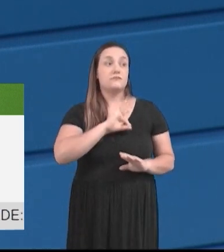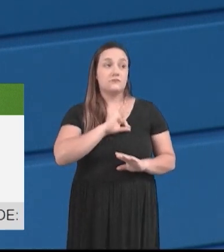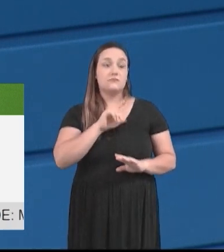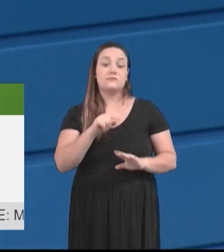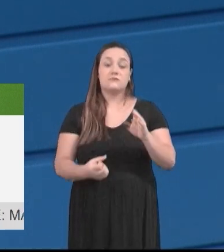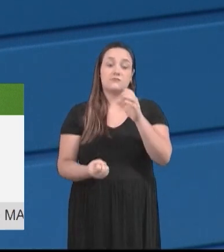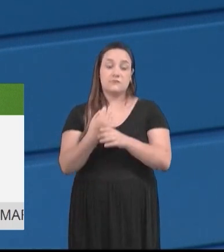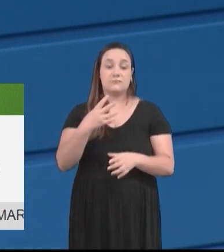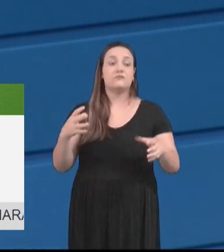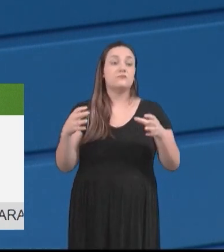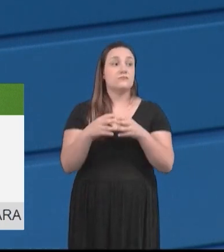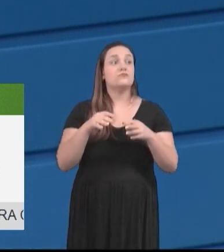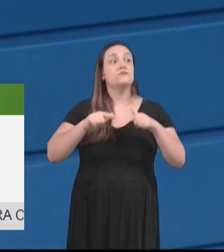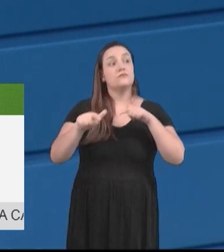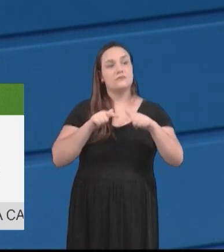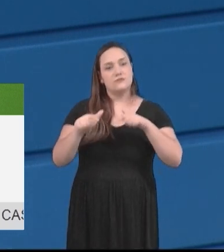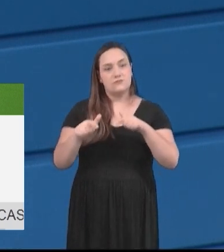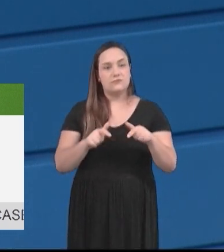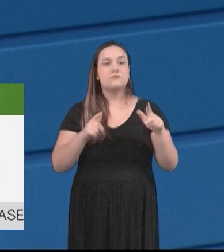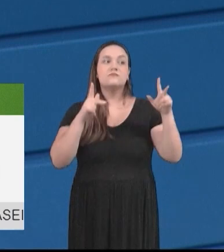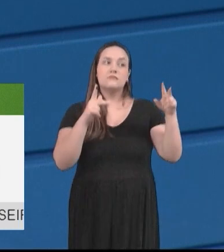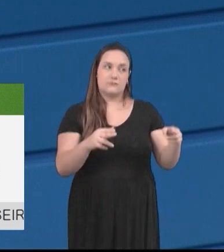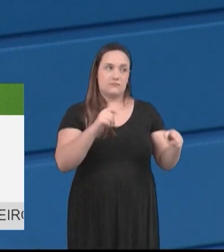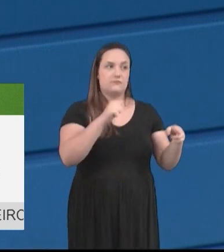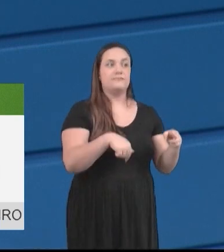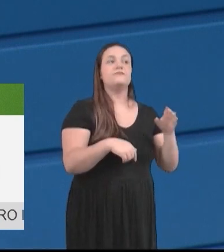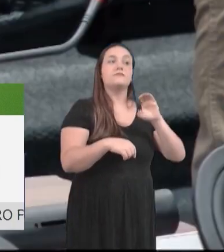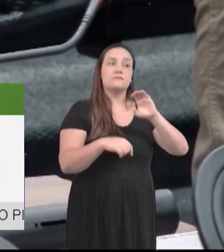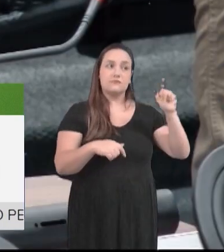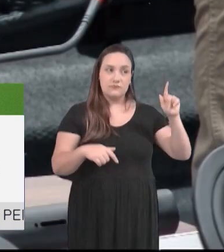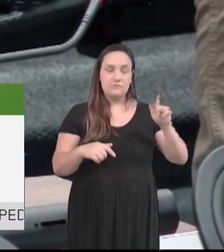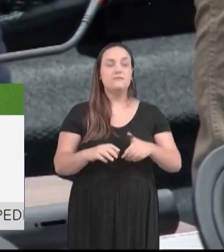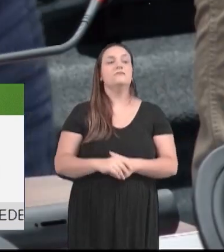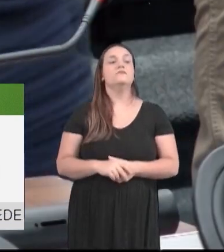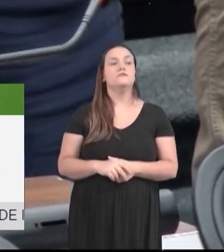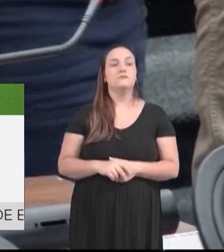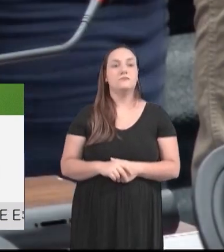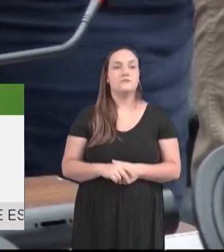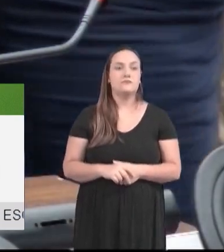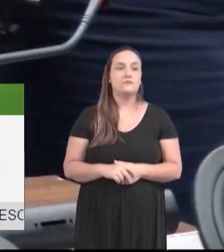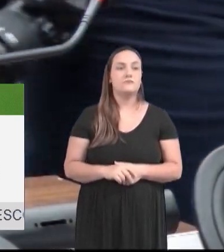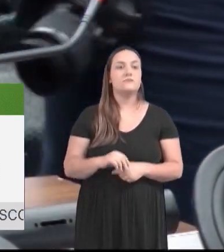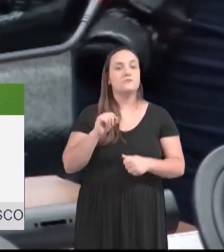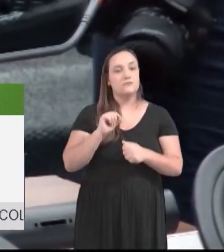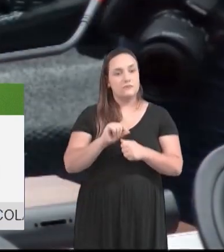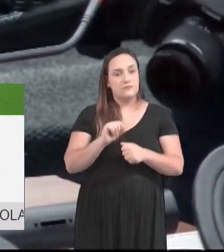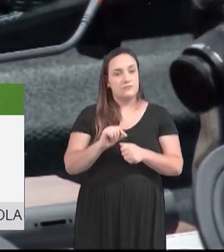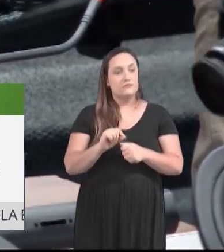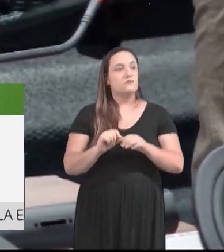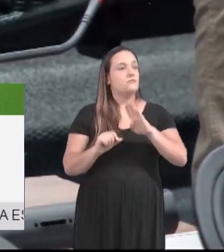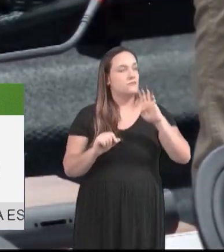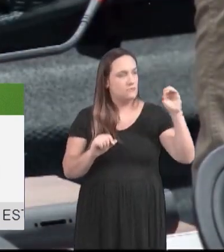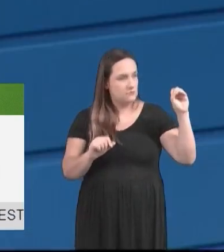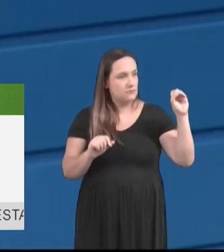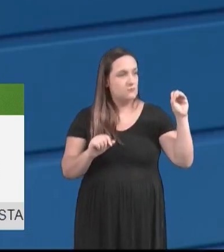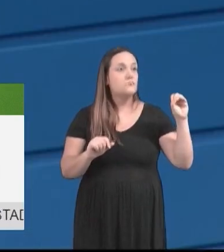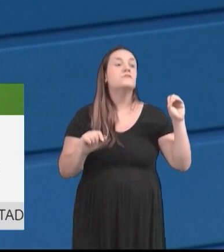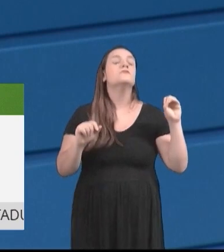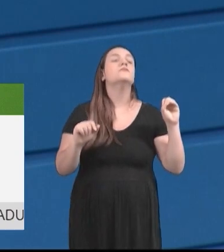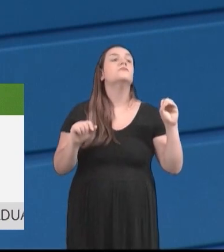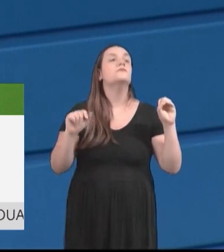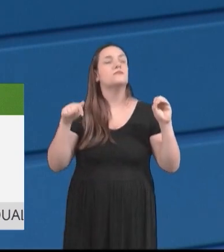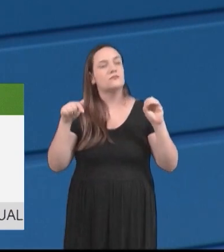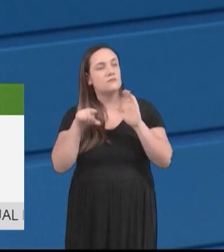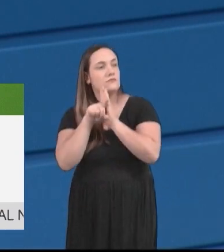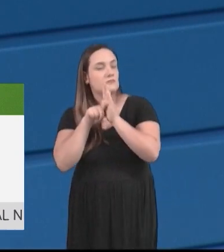grupo de trabalho semelhante ao que está aqui em Campo Grande, trabalhando nos boletins de ocorrência daqui, foi criado em Dourados. Então, quer